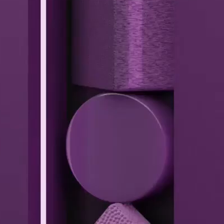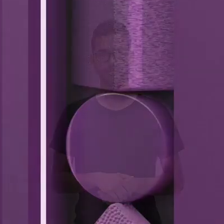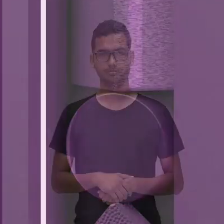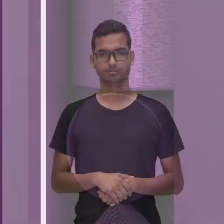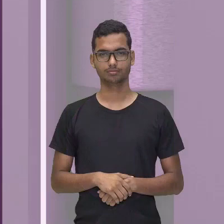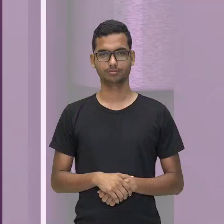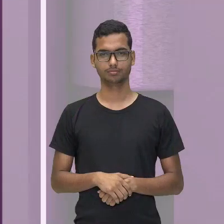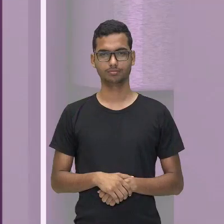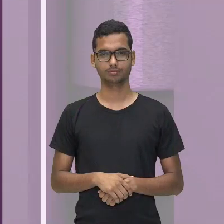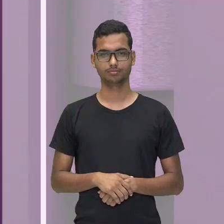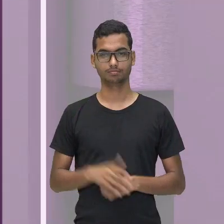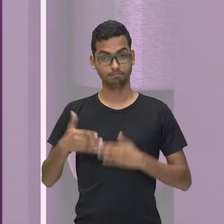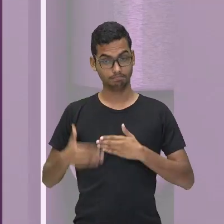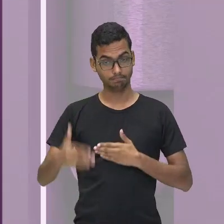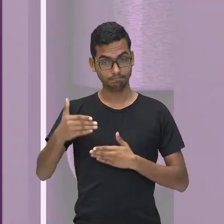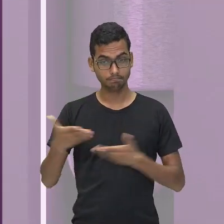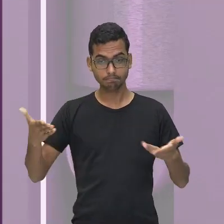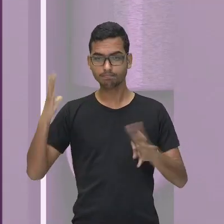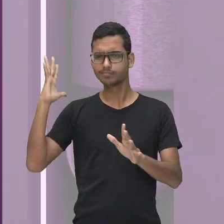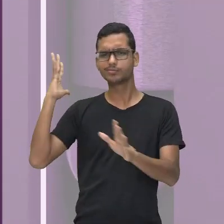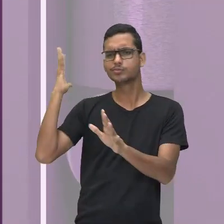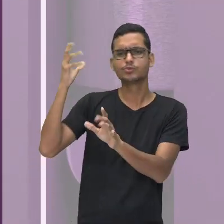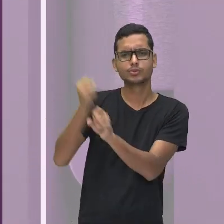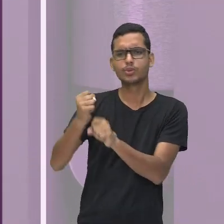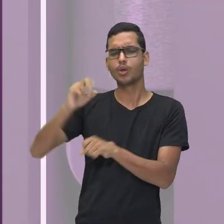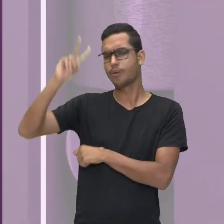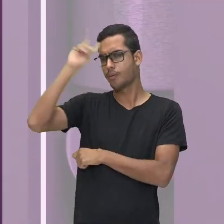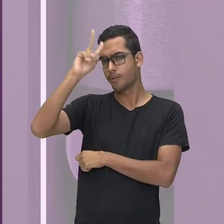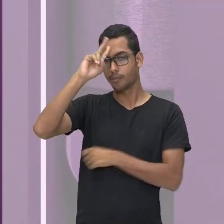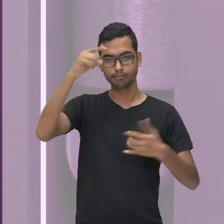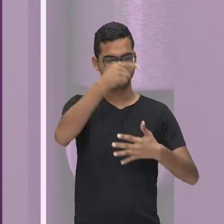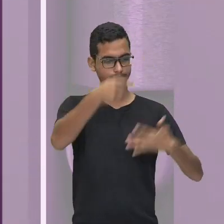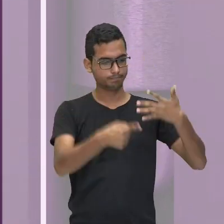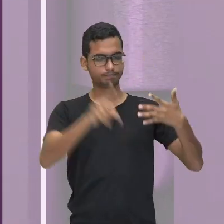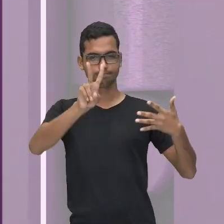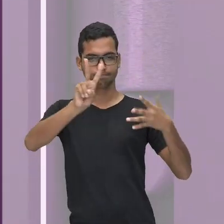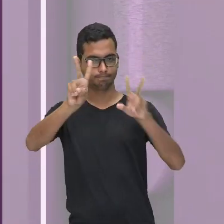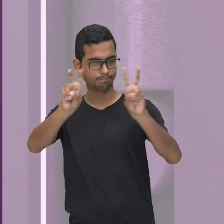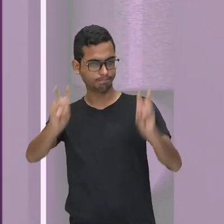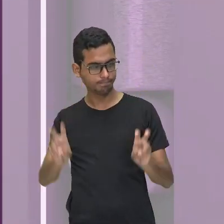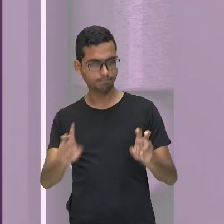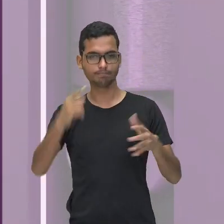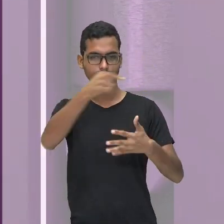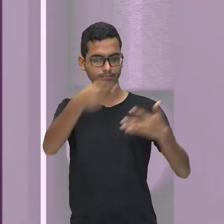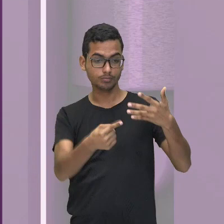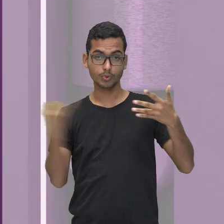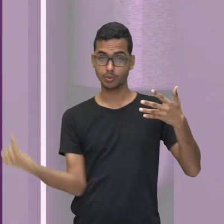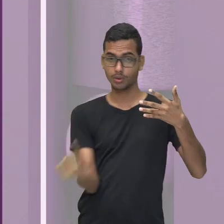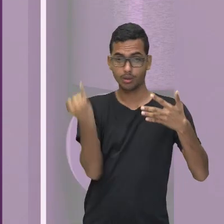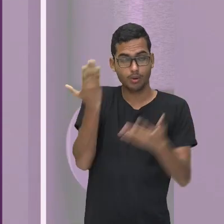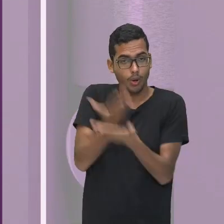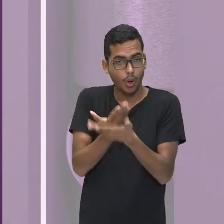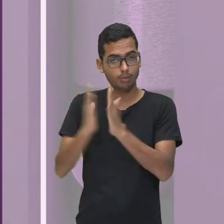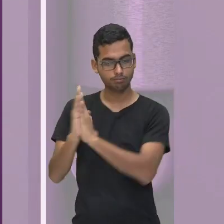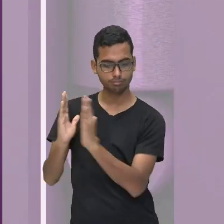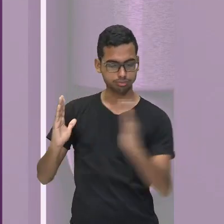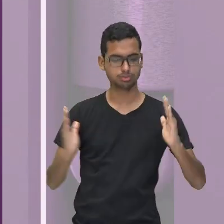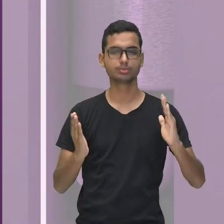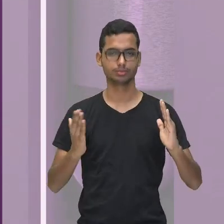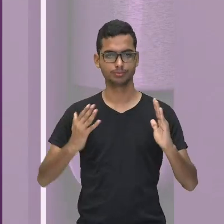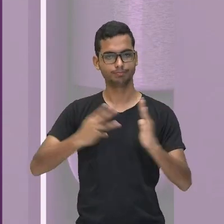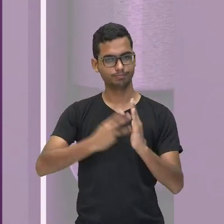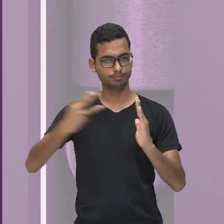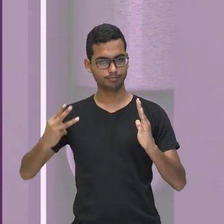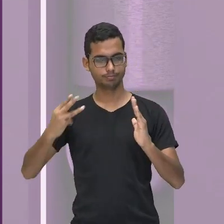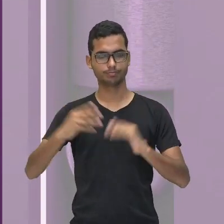Para dar início à nossa revisão, nós vamos relembrar aqui alguns dos tópicos, que foram importantes aí ao longo dessa jornada da